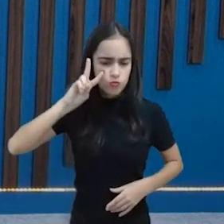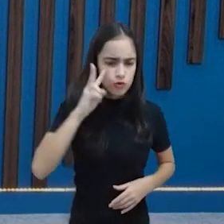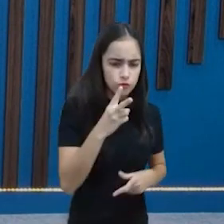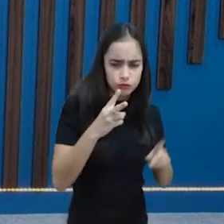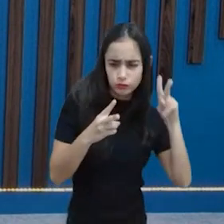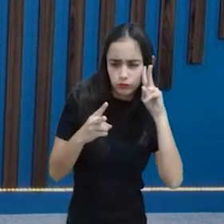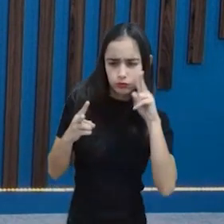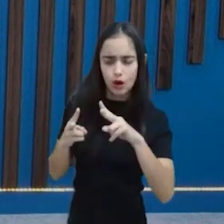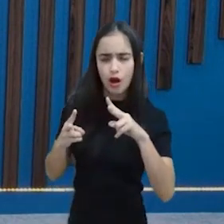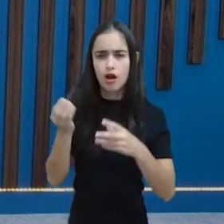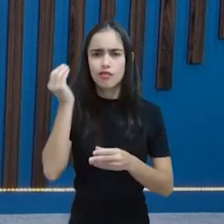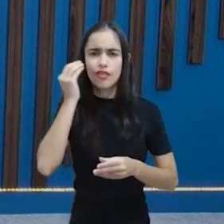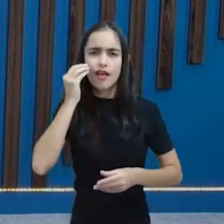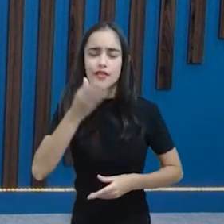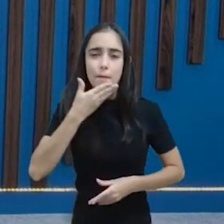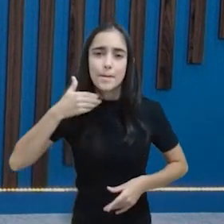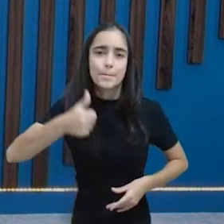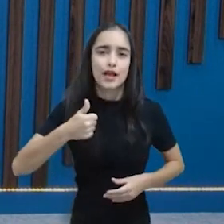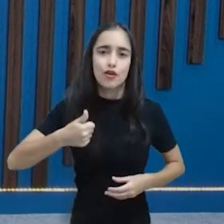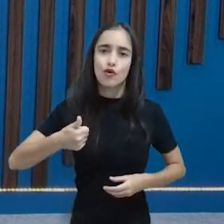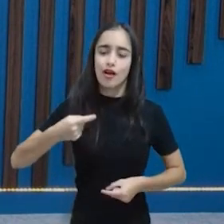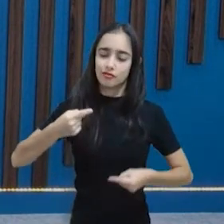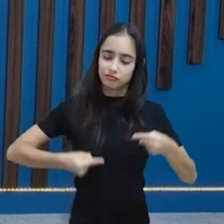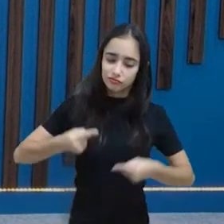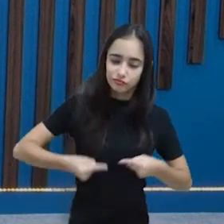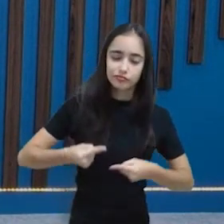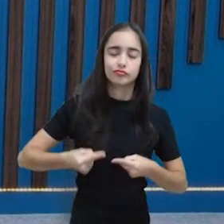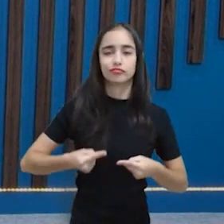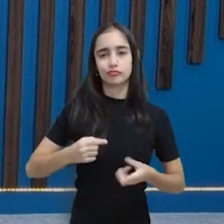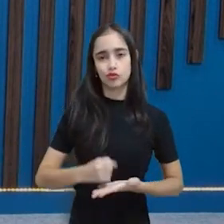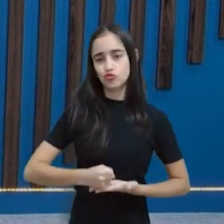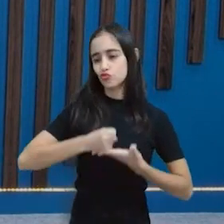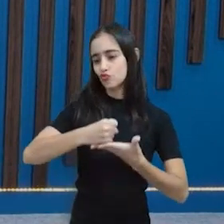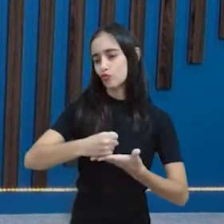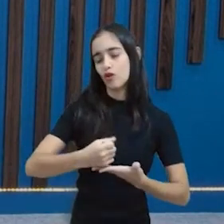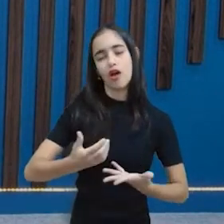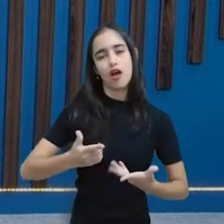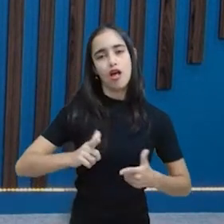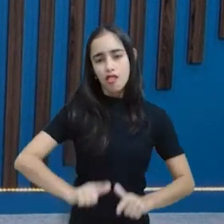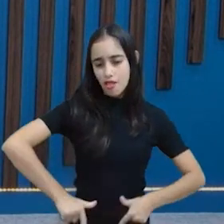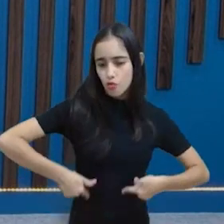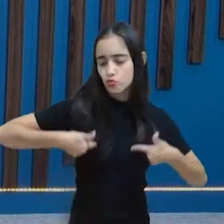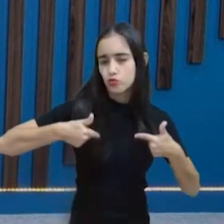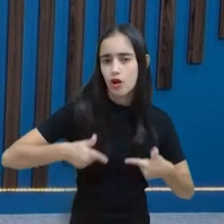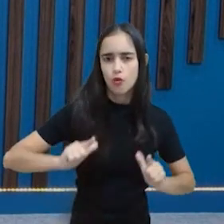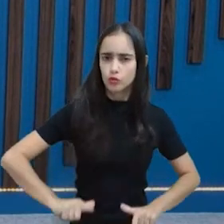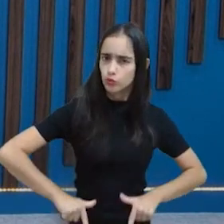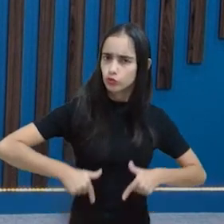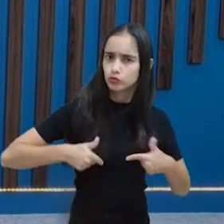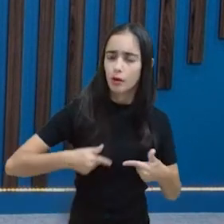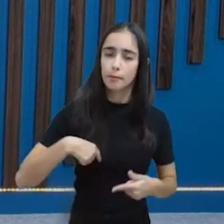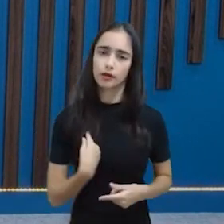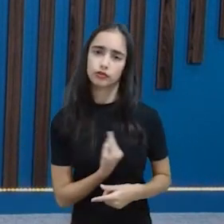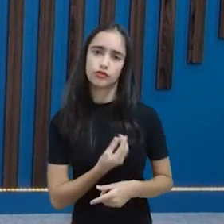sociais, para tentar, né, junto na luta, conseguir melhores condições, né, para que a gente possa viver em